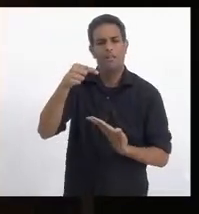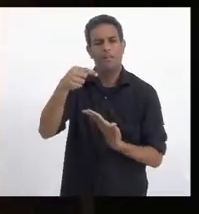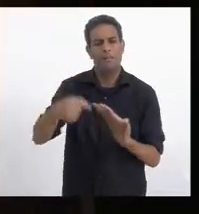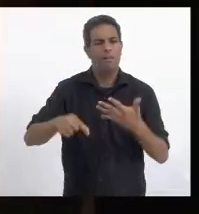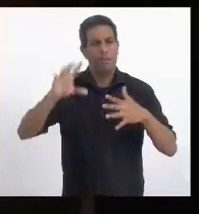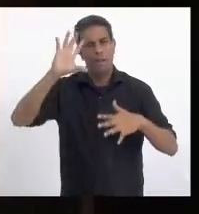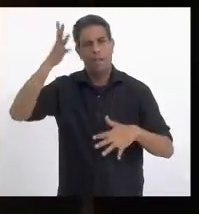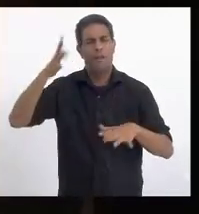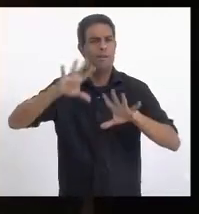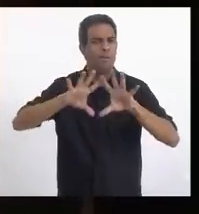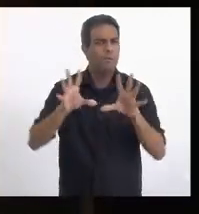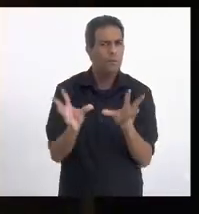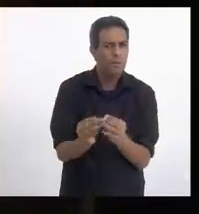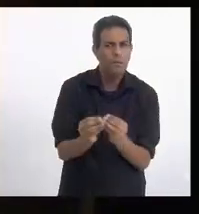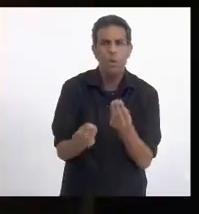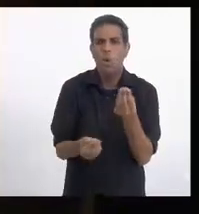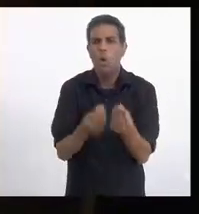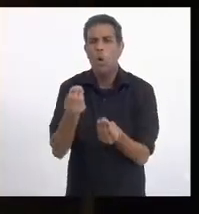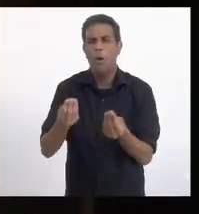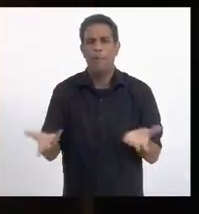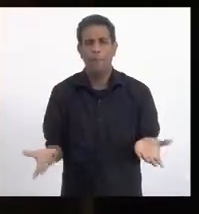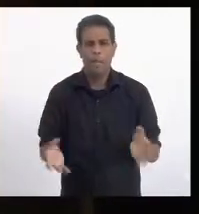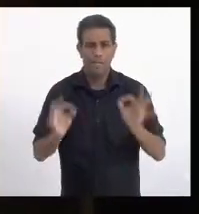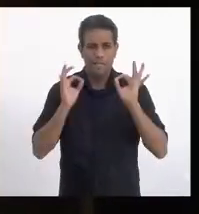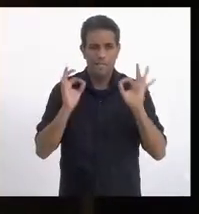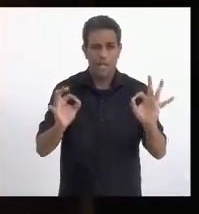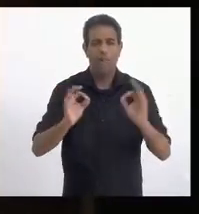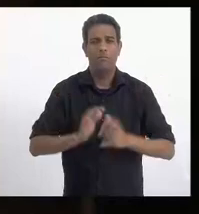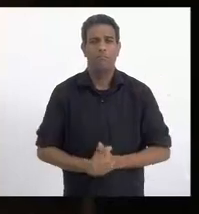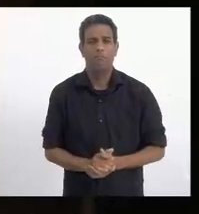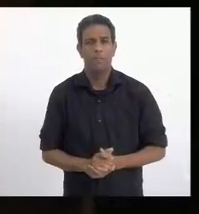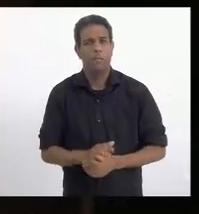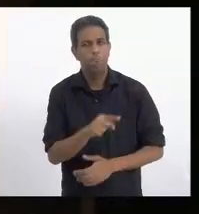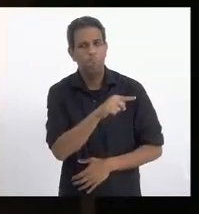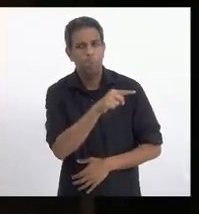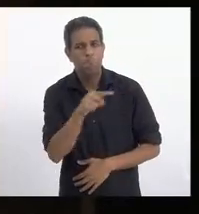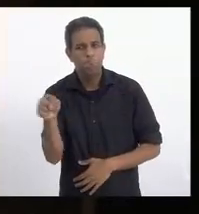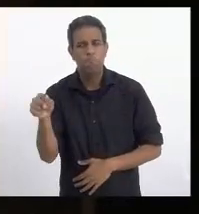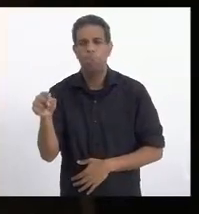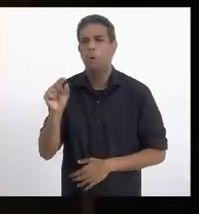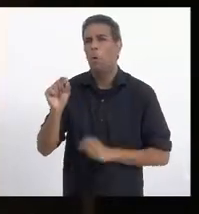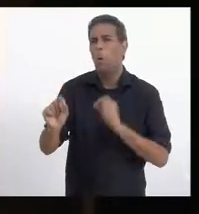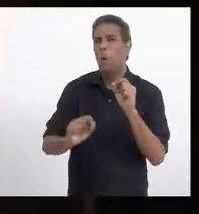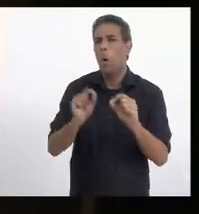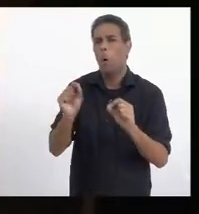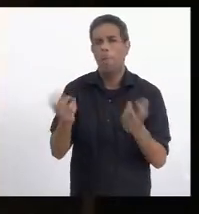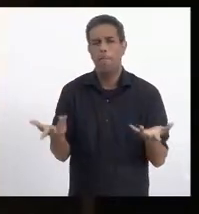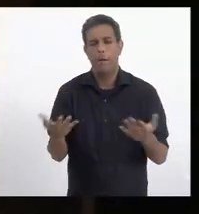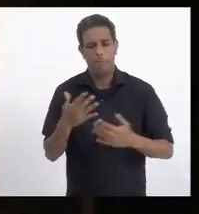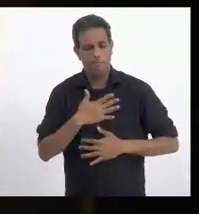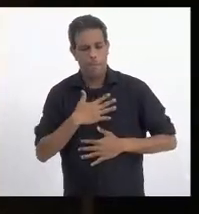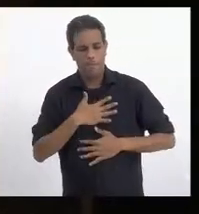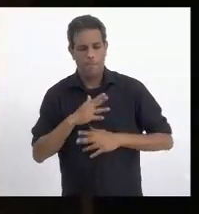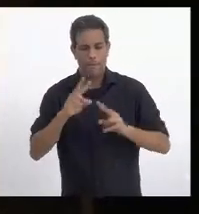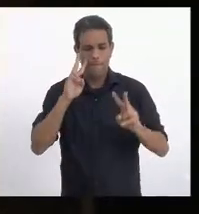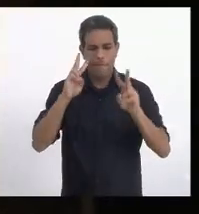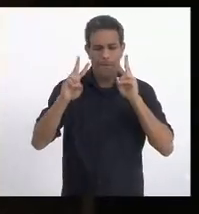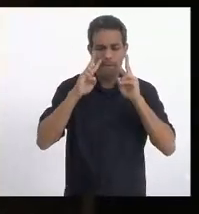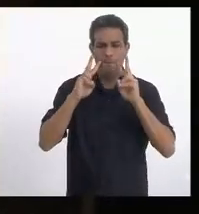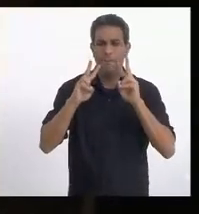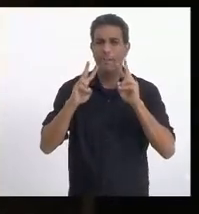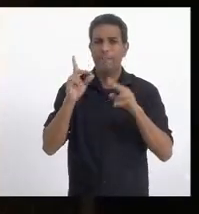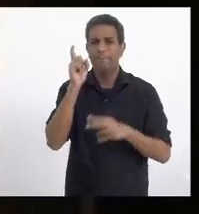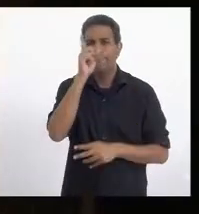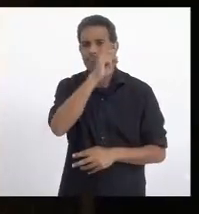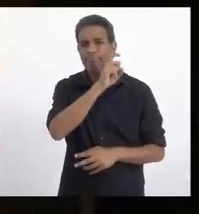resolver o em blog toda aqui na casa certo isso de certa forma pelo menos para mim a parte eu acho até o